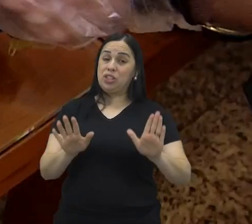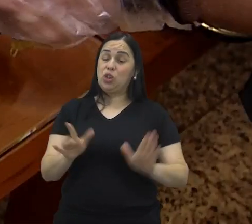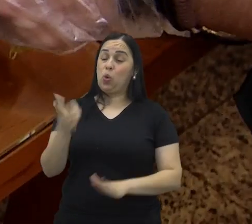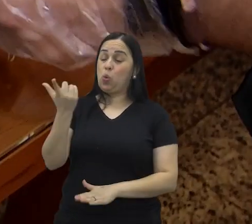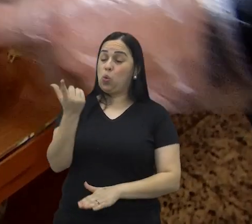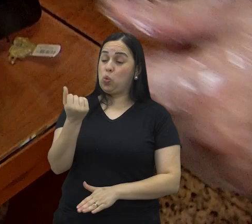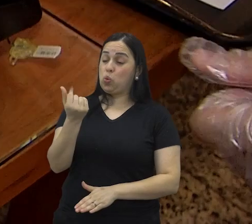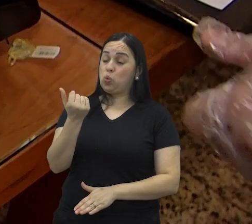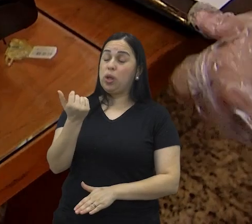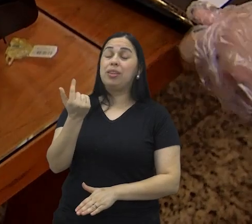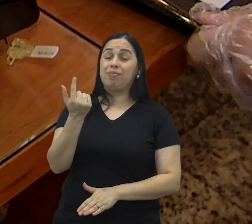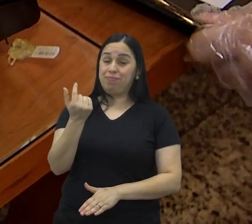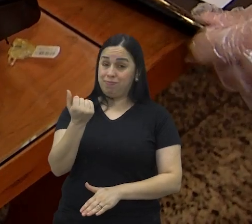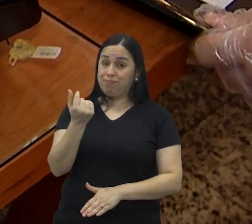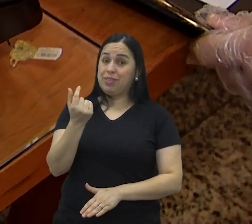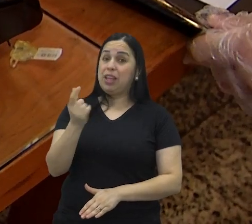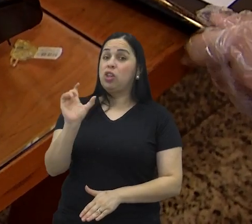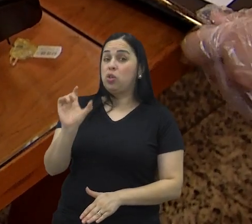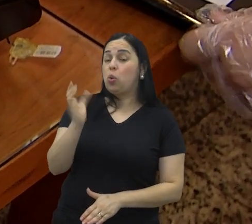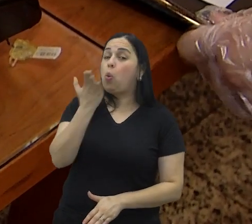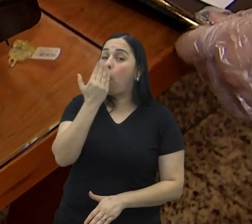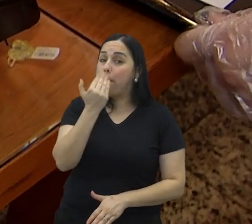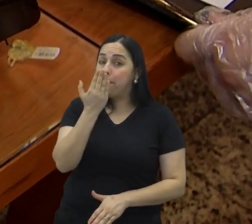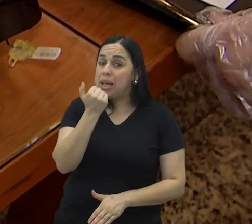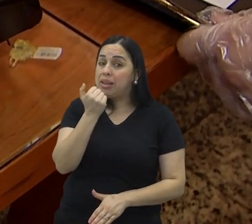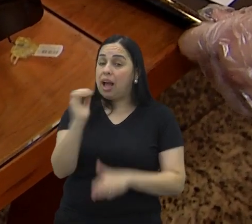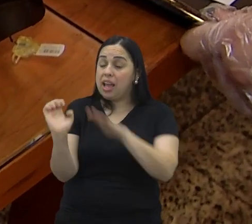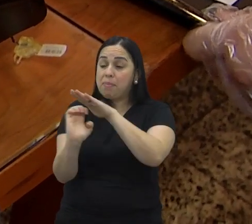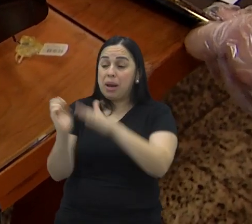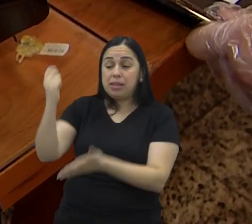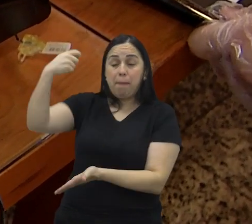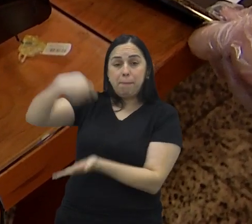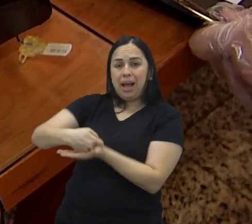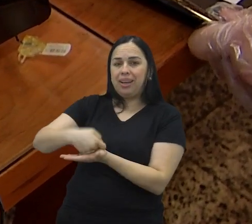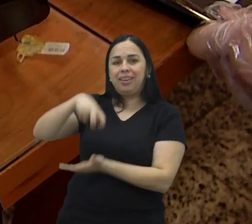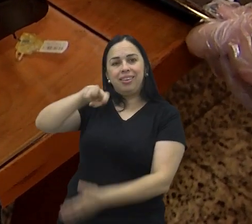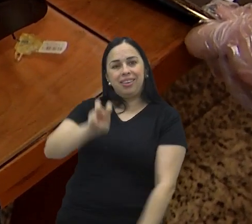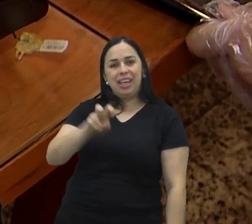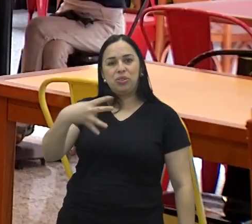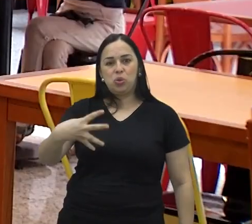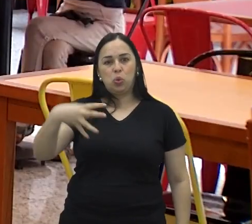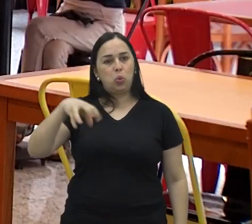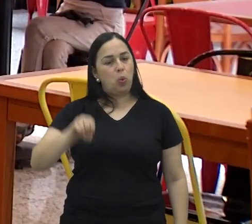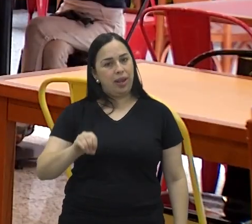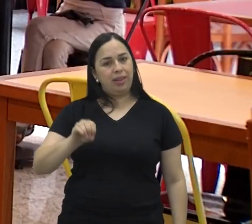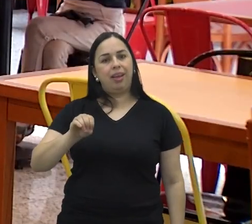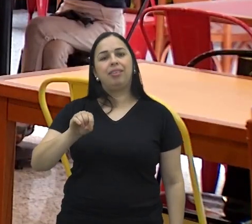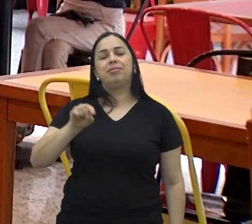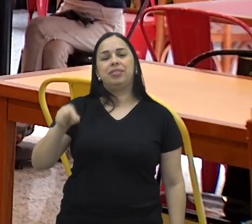1.135,42. O valor é 110% mais alto do que as empresas costumam oferecer, que é de R$